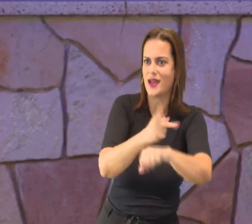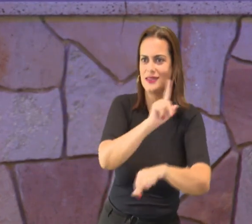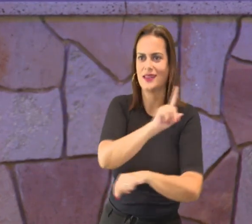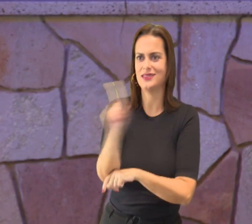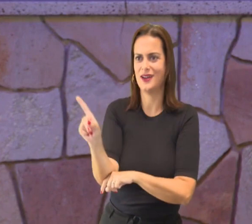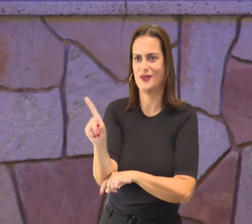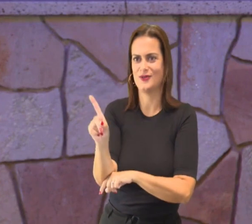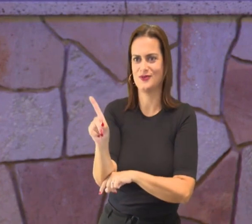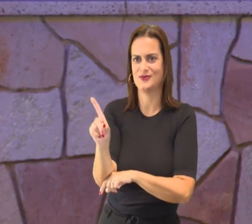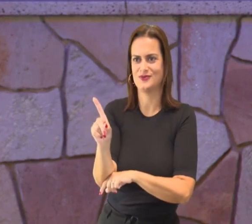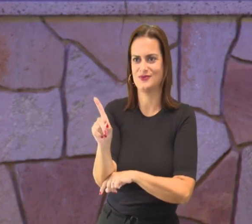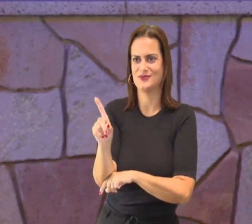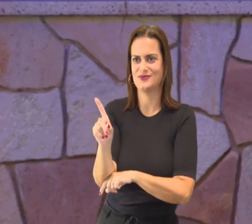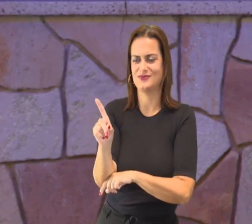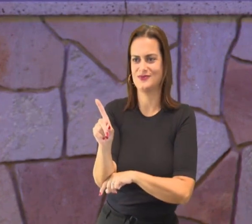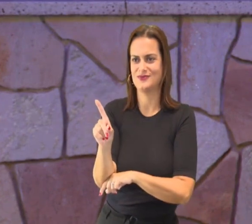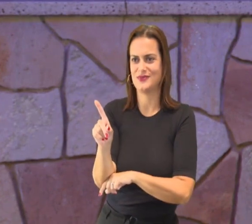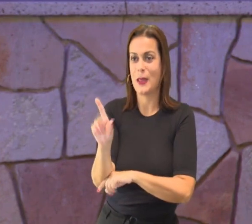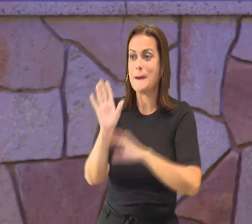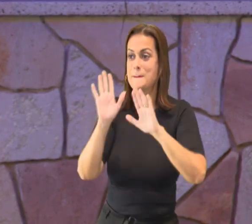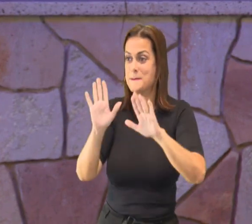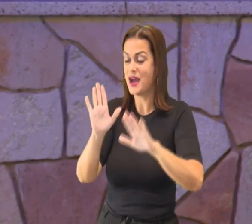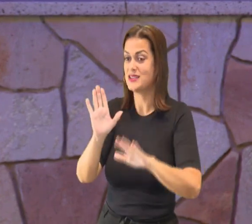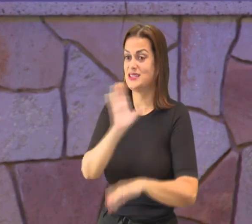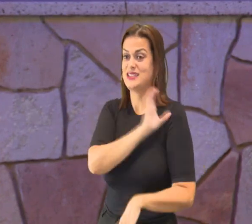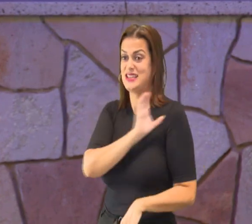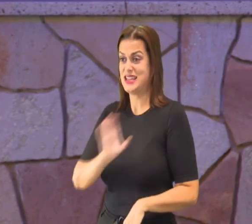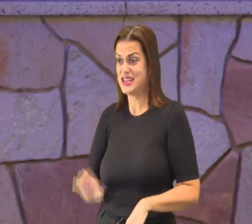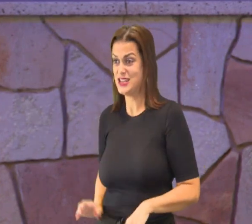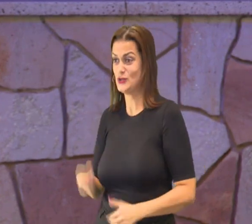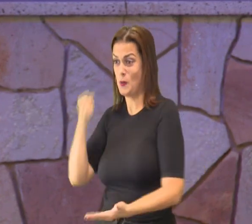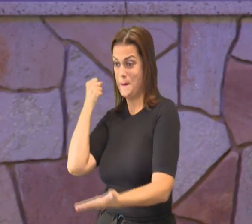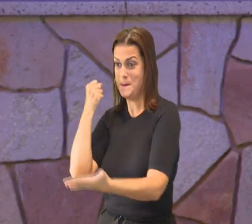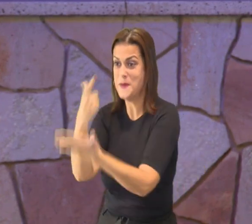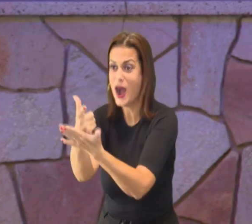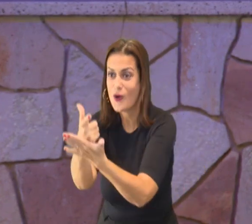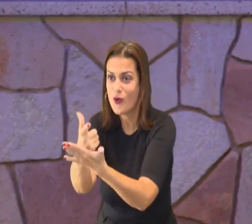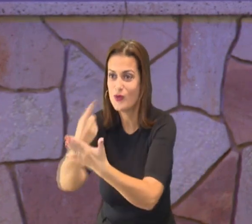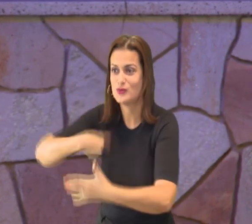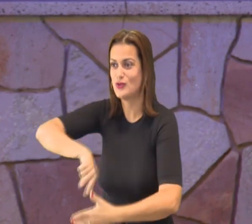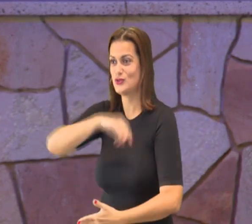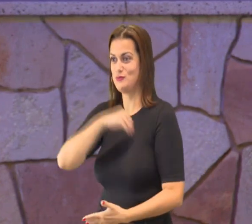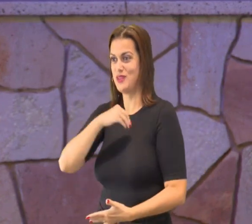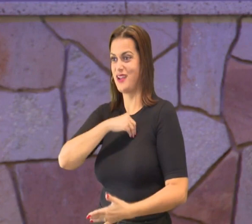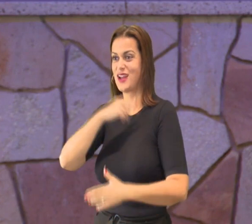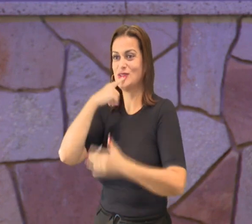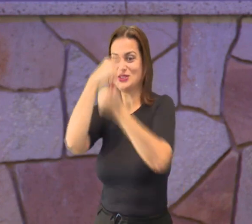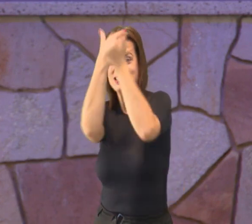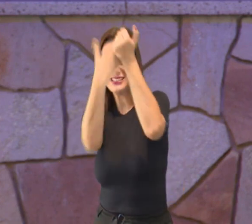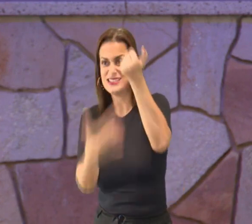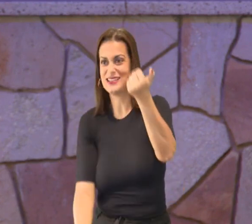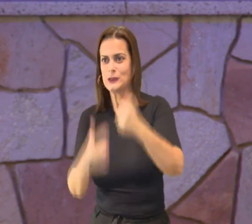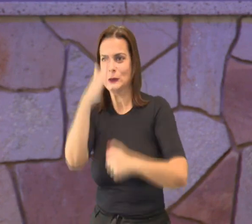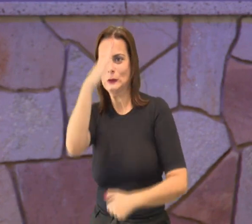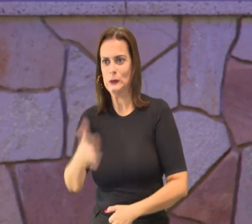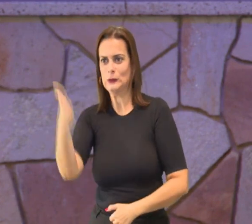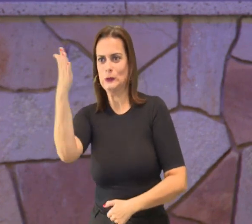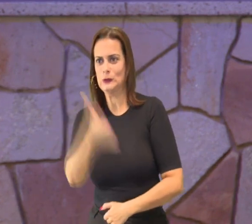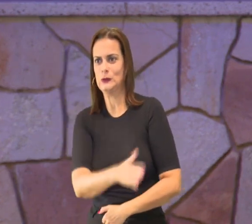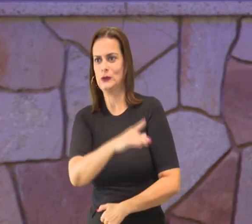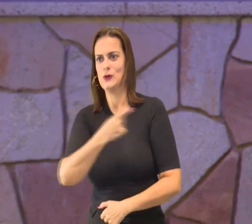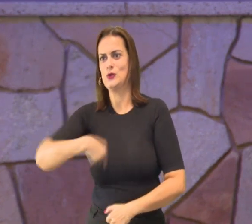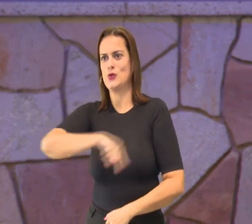nossa vã maneira de viver, mas Cristo pagou os nossos pecados, Ele cancelou, Ele expiou o